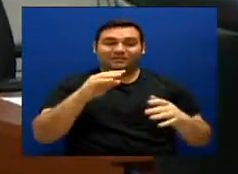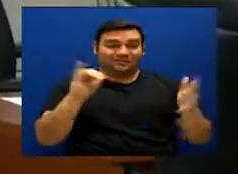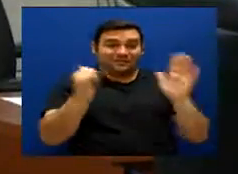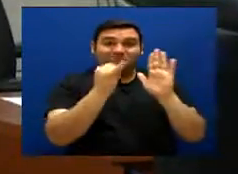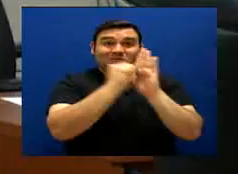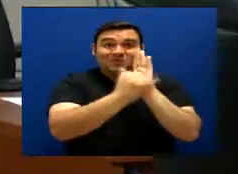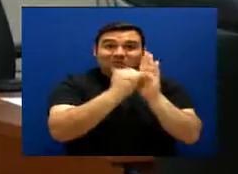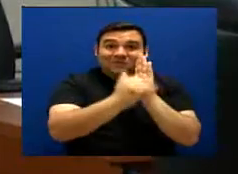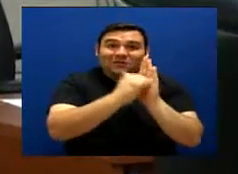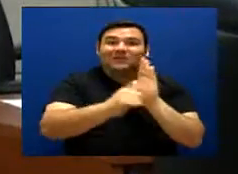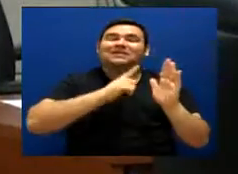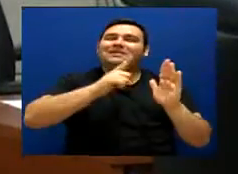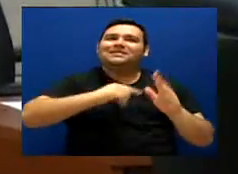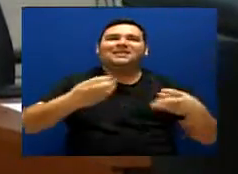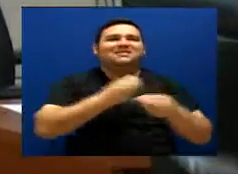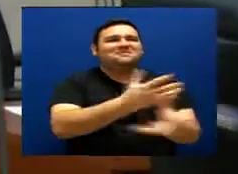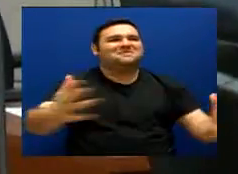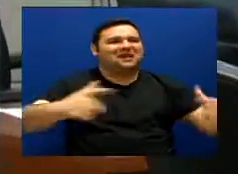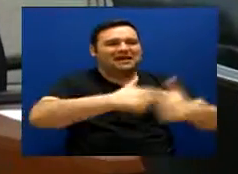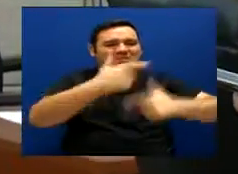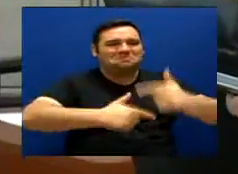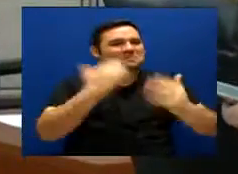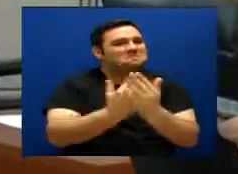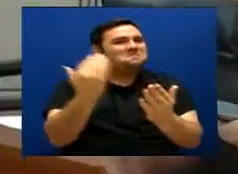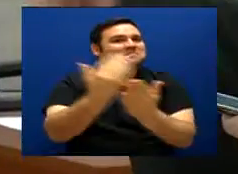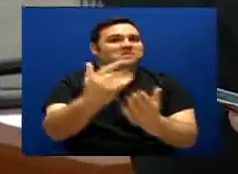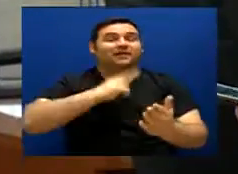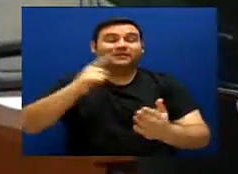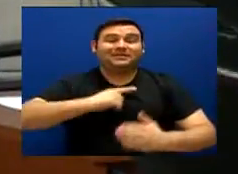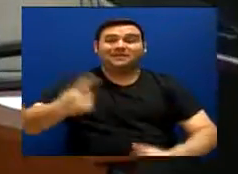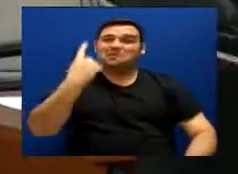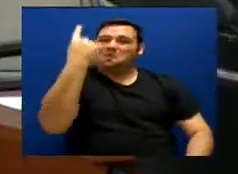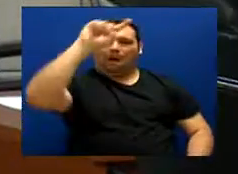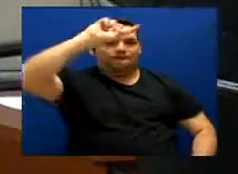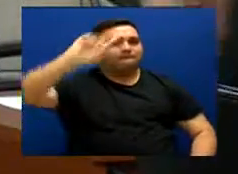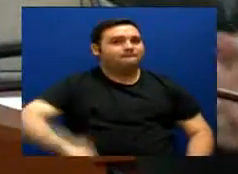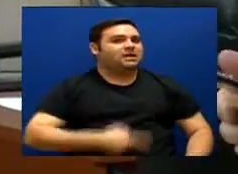Toyota vindo, oferecendo emprego para a cidade, vindo com